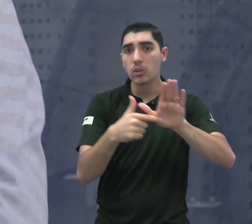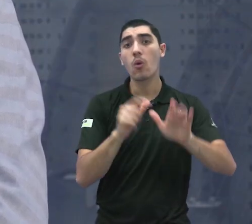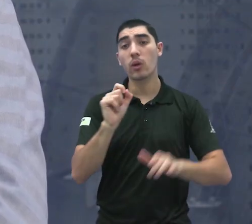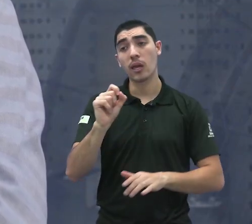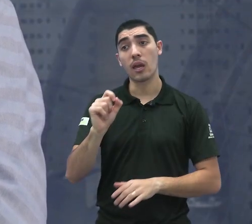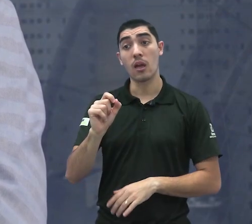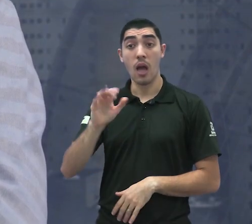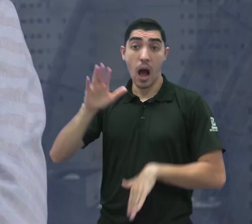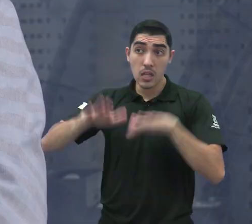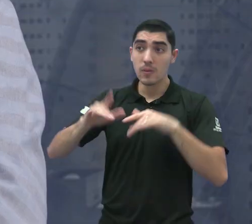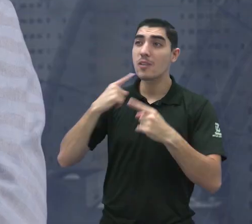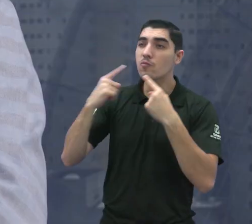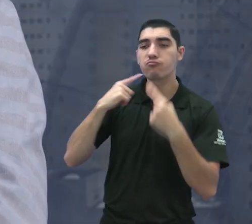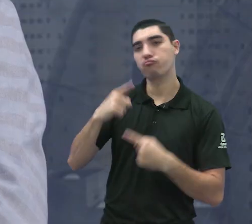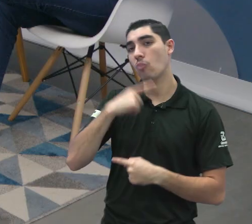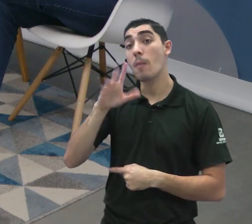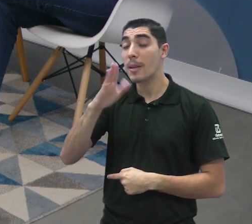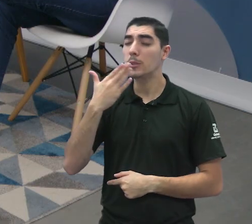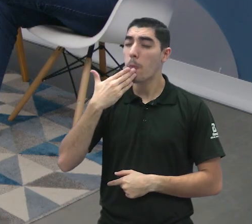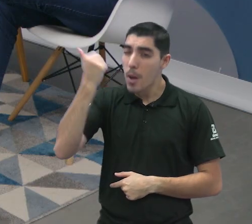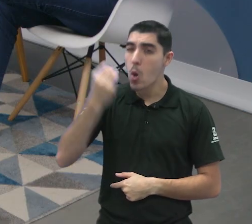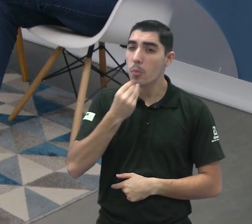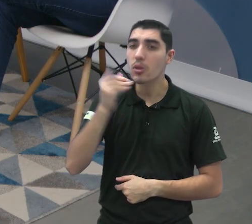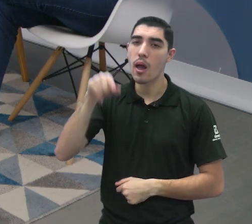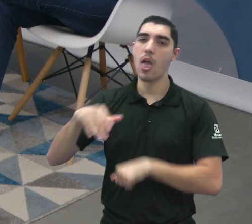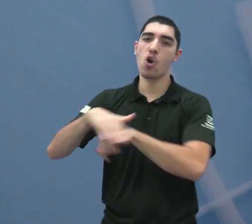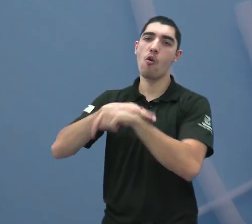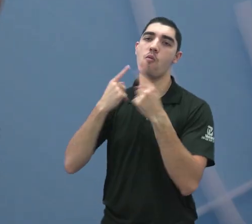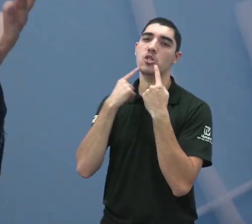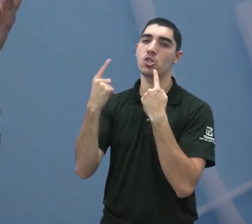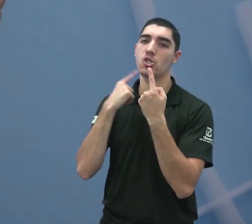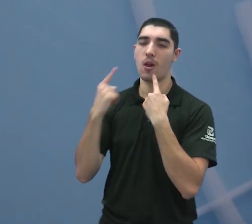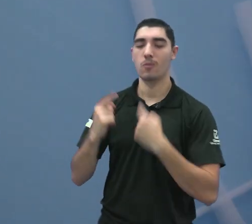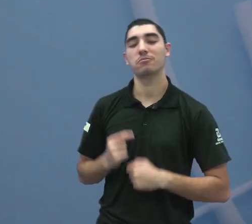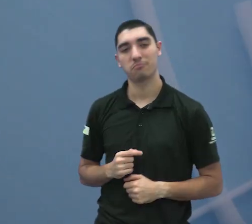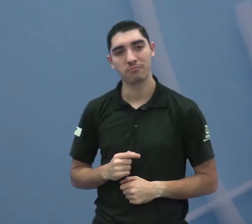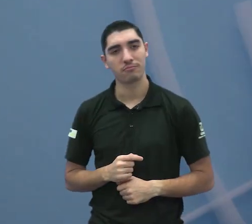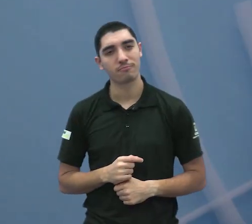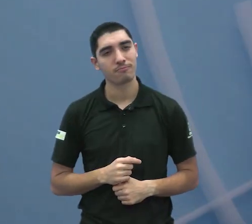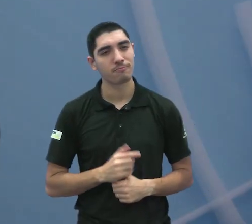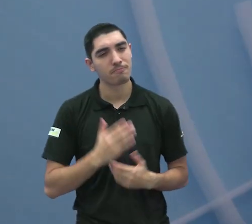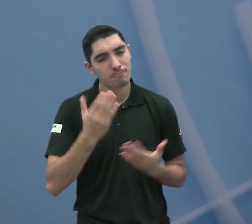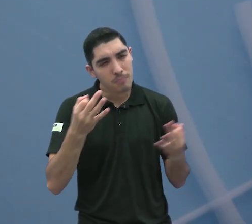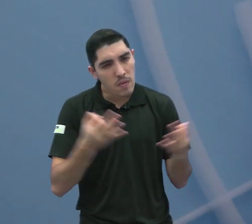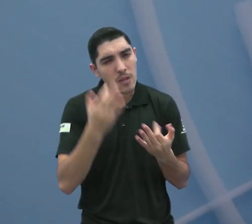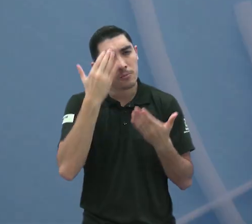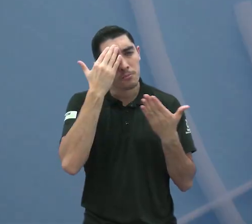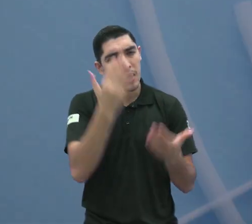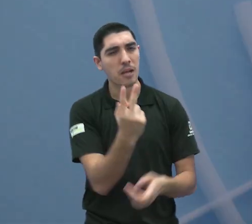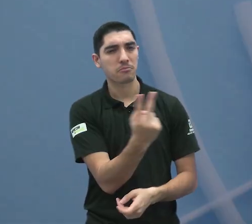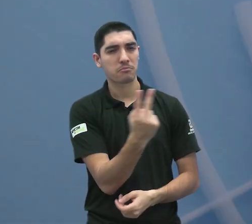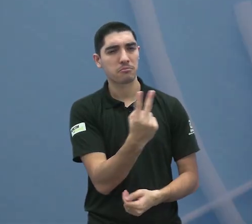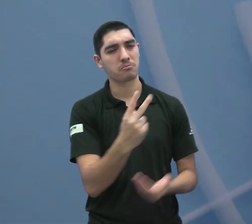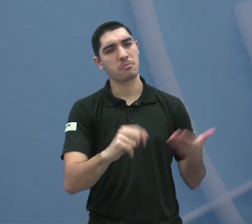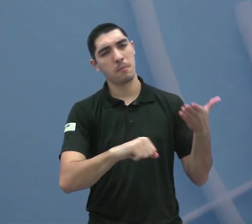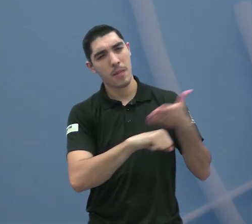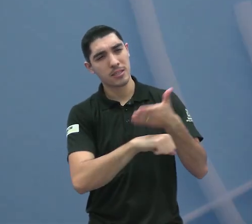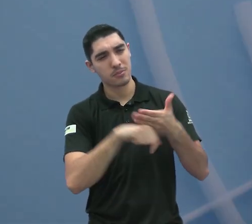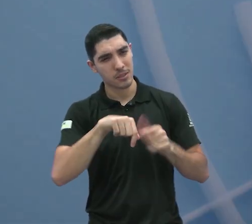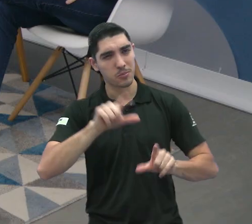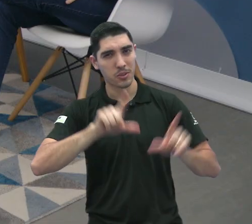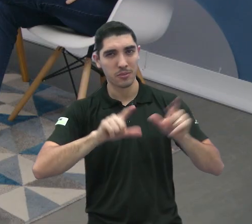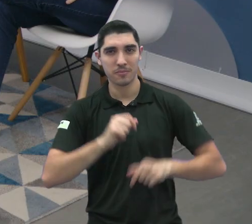sempre será ela possível. Uhum. Perfeito, gente. Agradeço e muito a presença de vocês aqui no Diálogos da